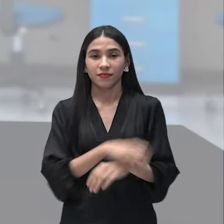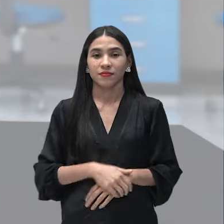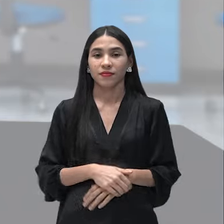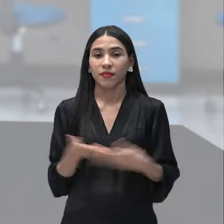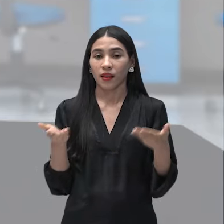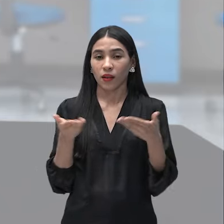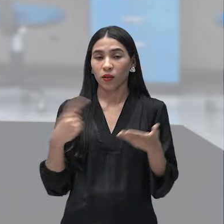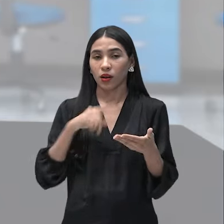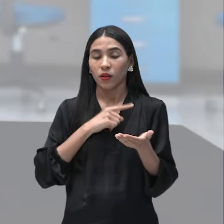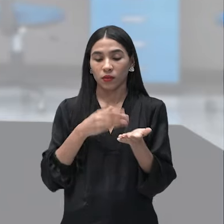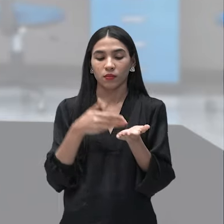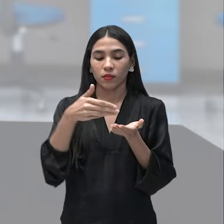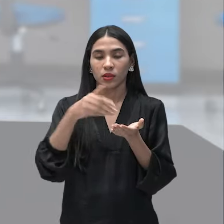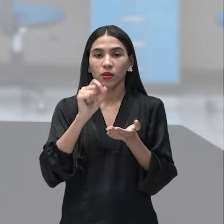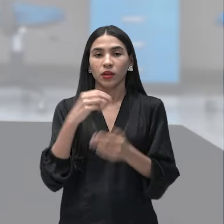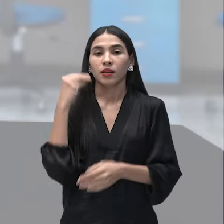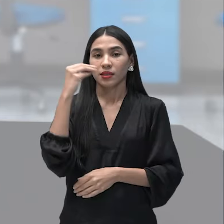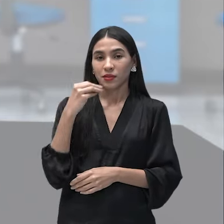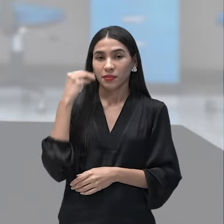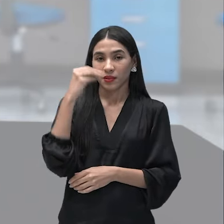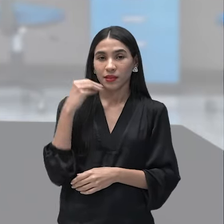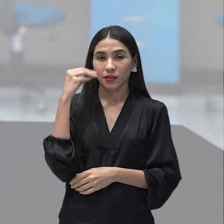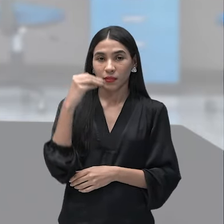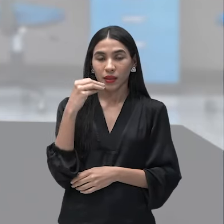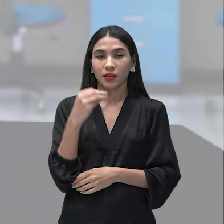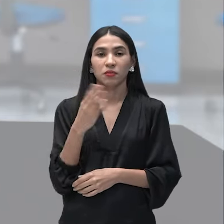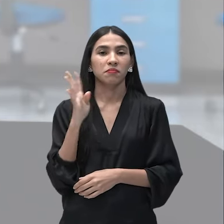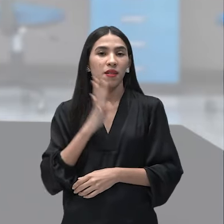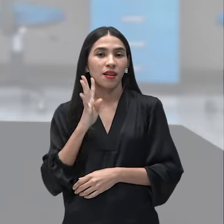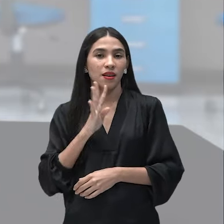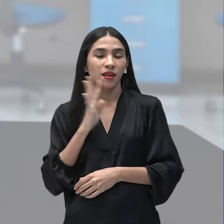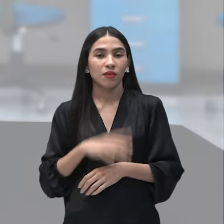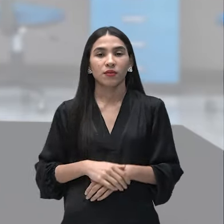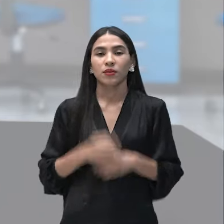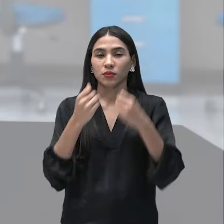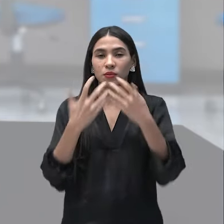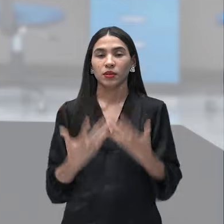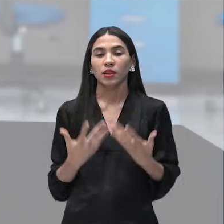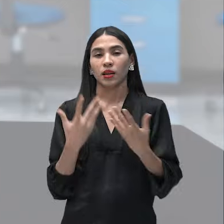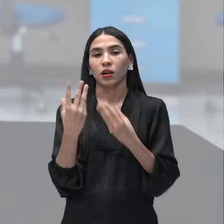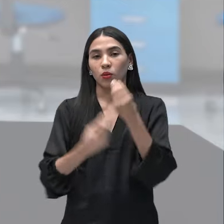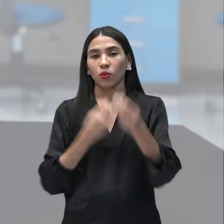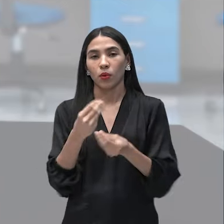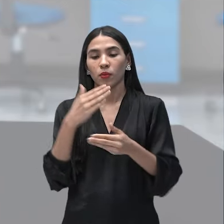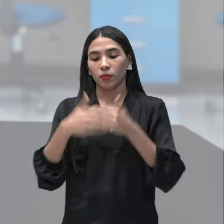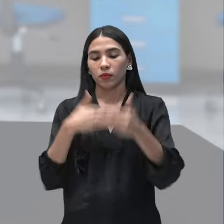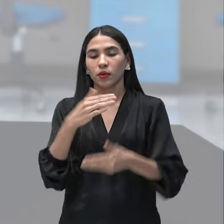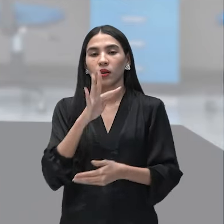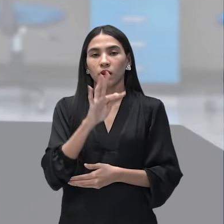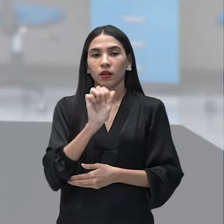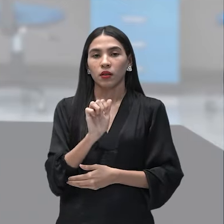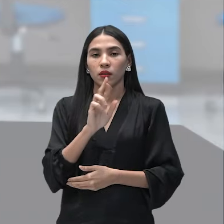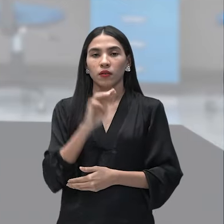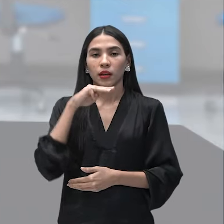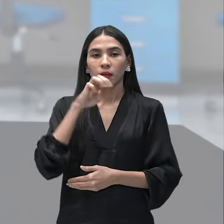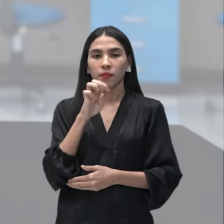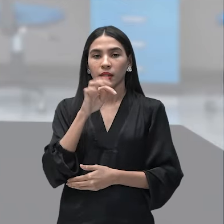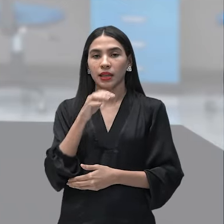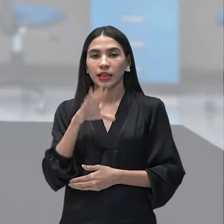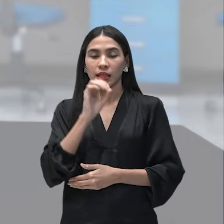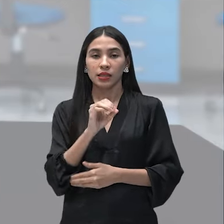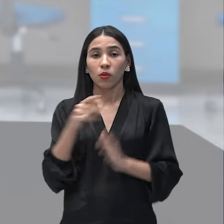agora dar início ao experimento bem legal que vai falar para a gente sobre o processo de fermentação em